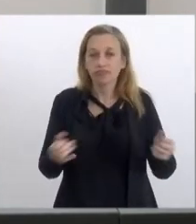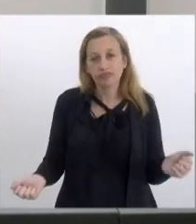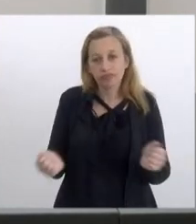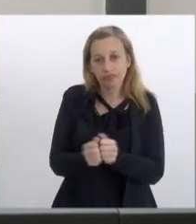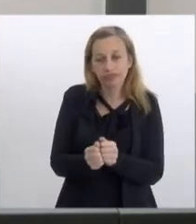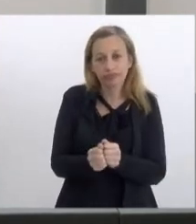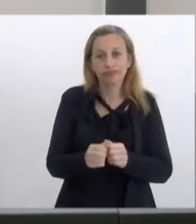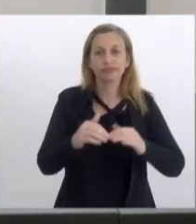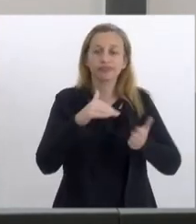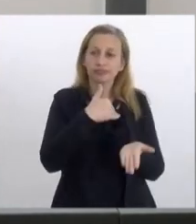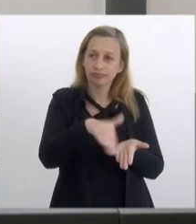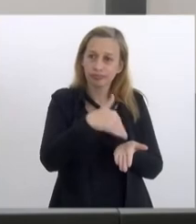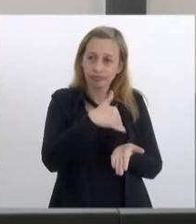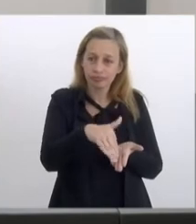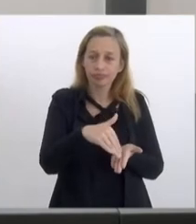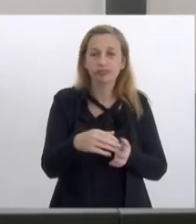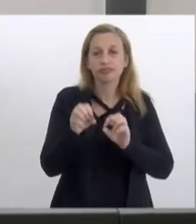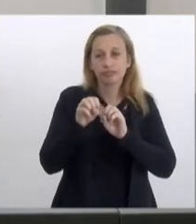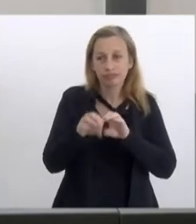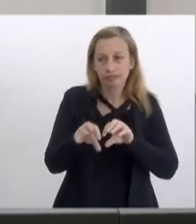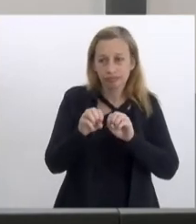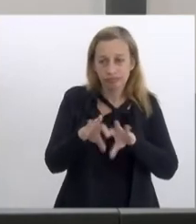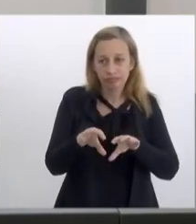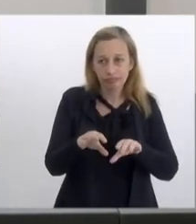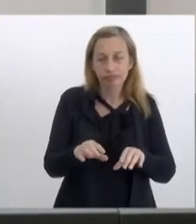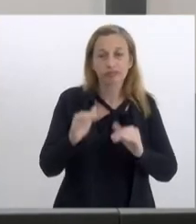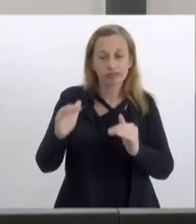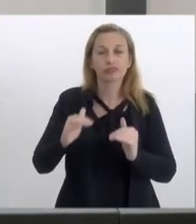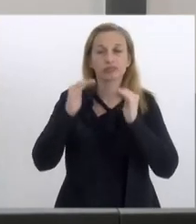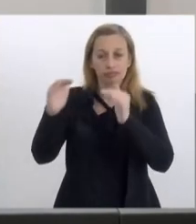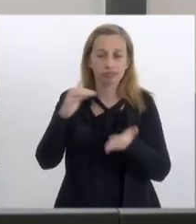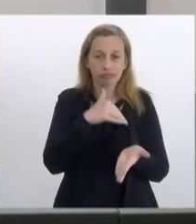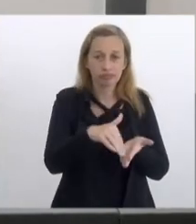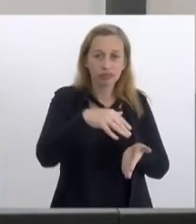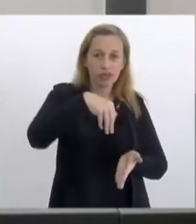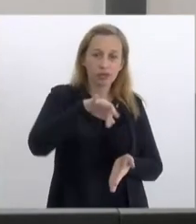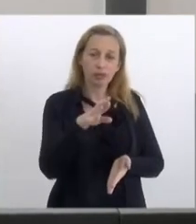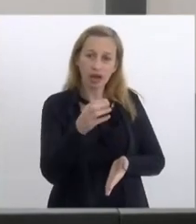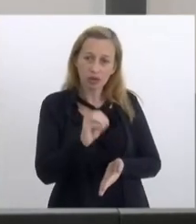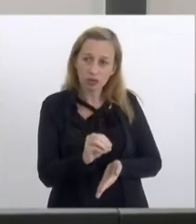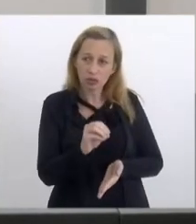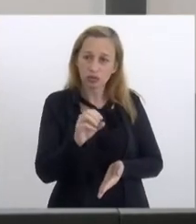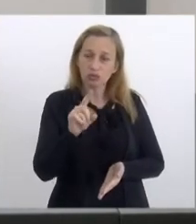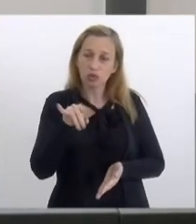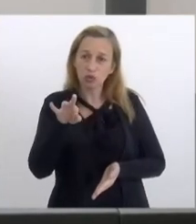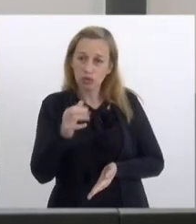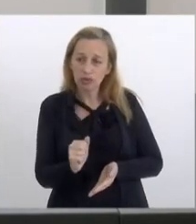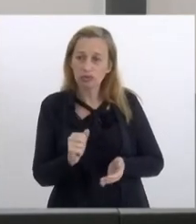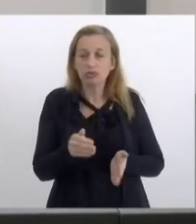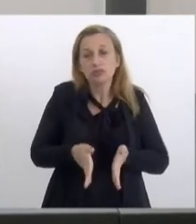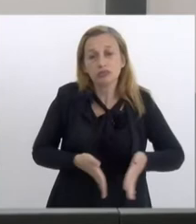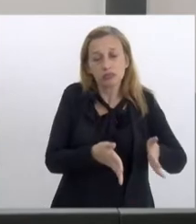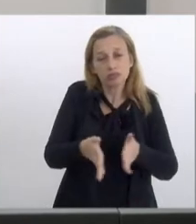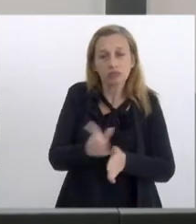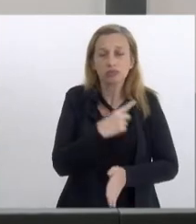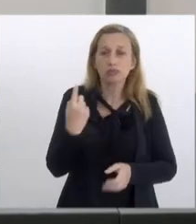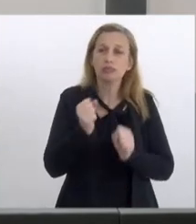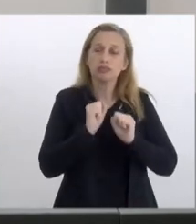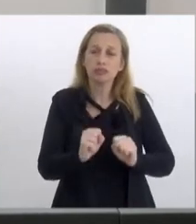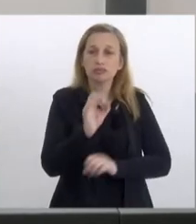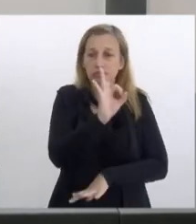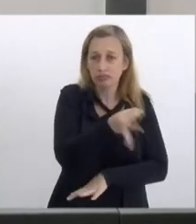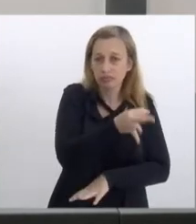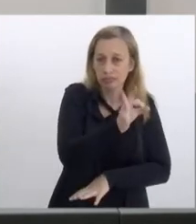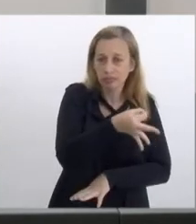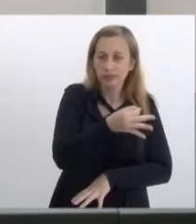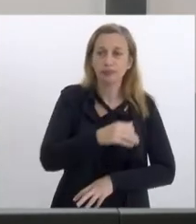ao secretário de Educação, ao subsecretário Marcos Moura, um caminho para que possamos